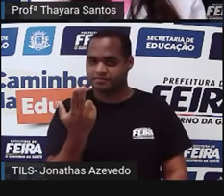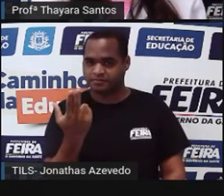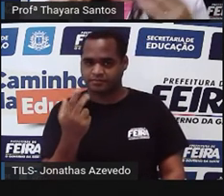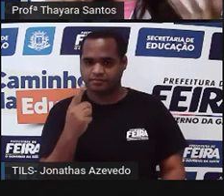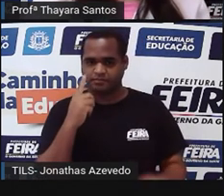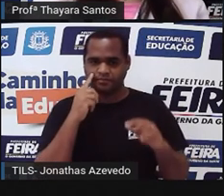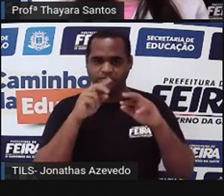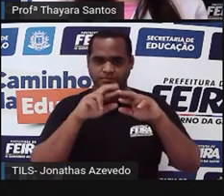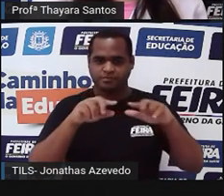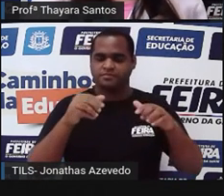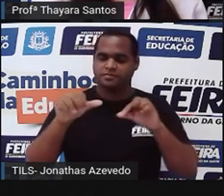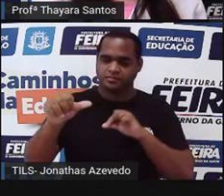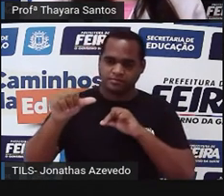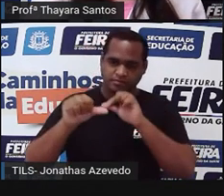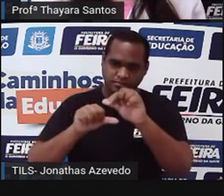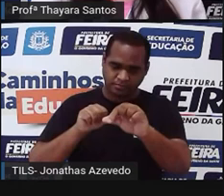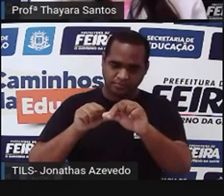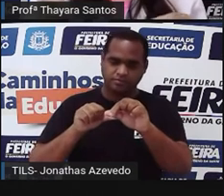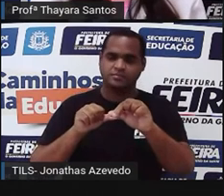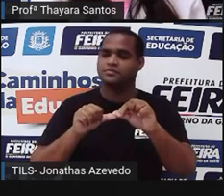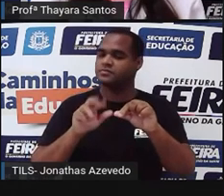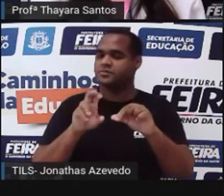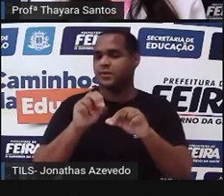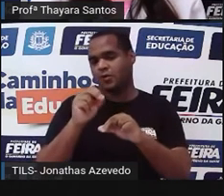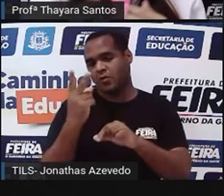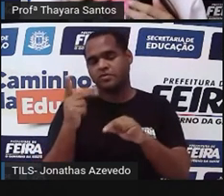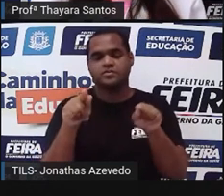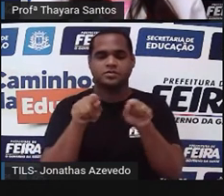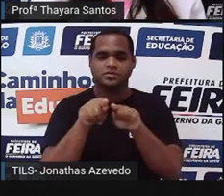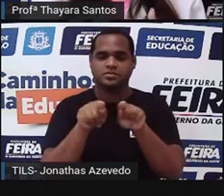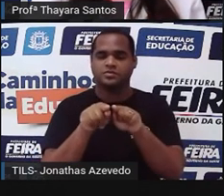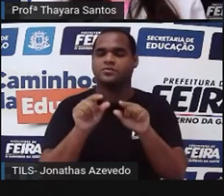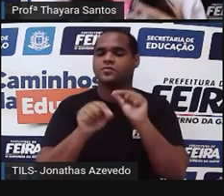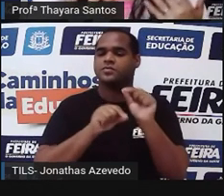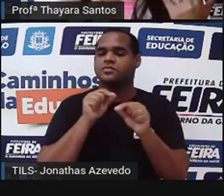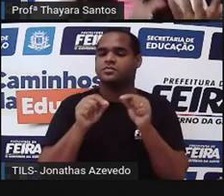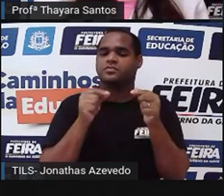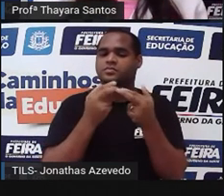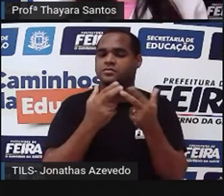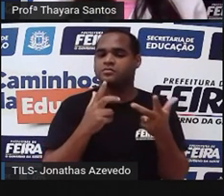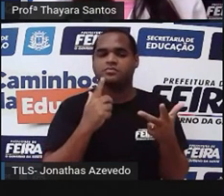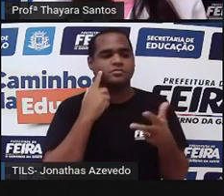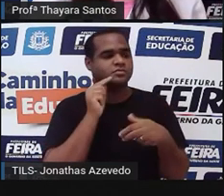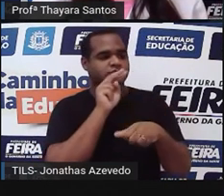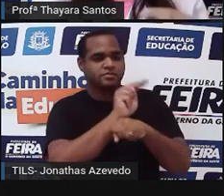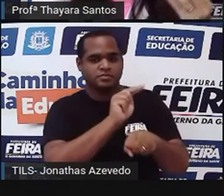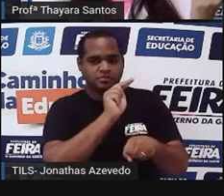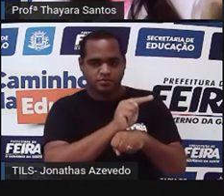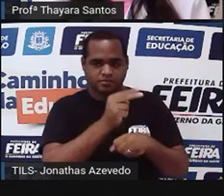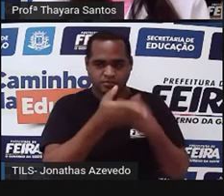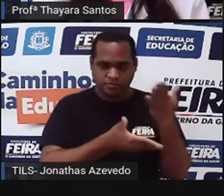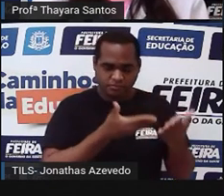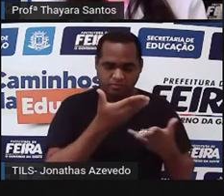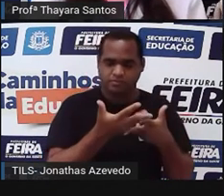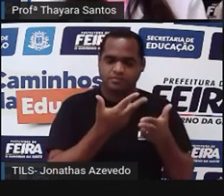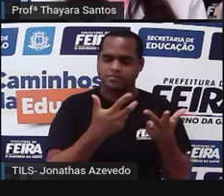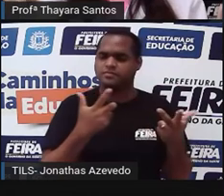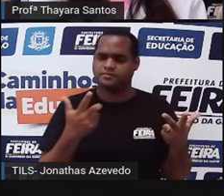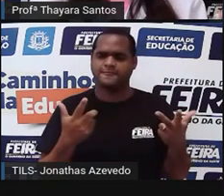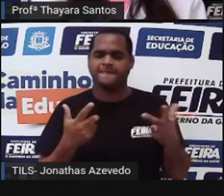medida de reversão, né, se for o caso, ou pode ser também prestando algum serviço, né? Se por acaso